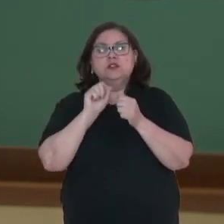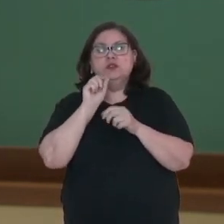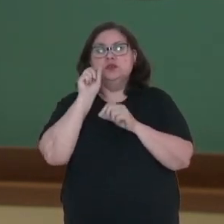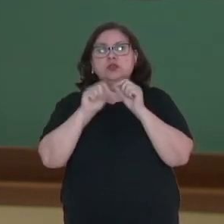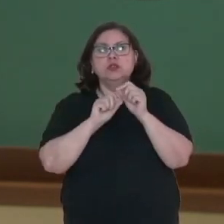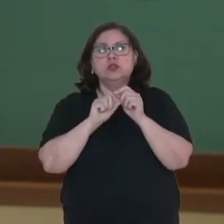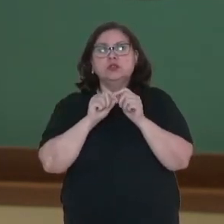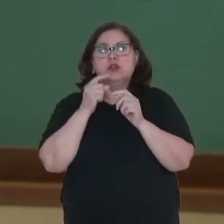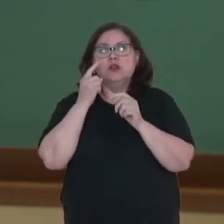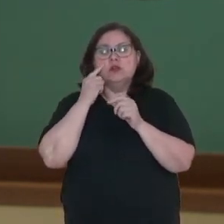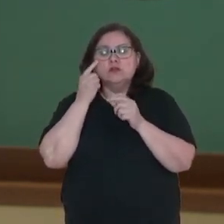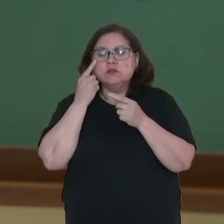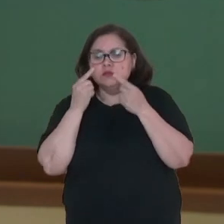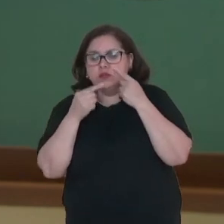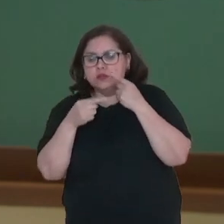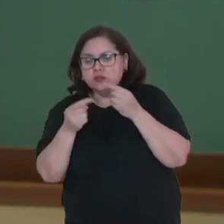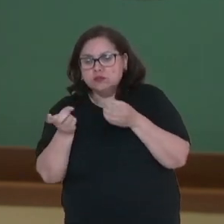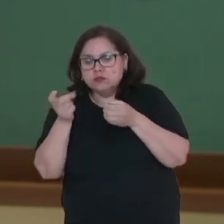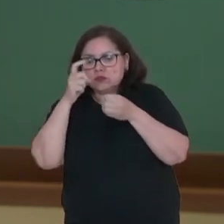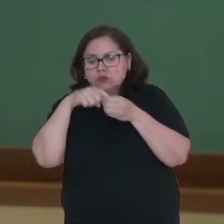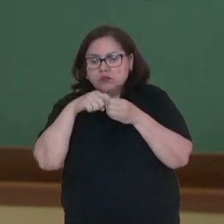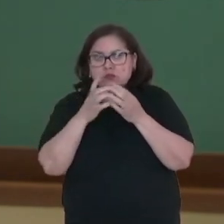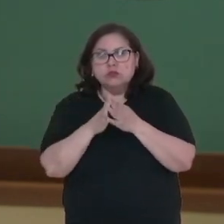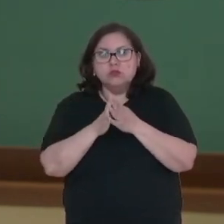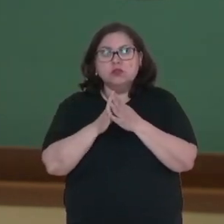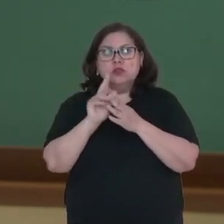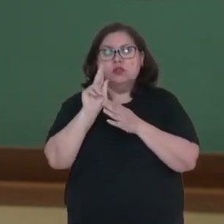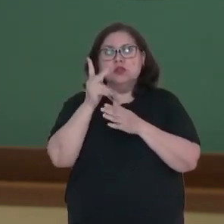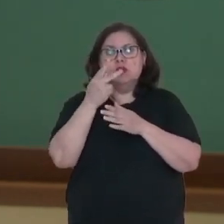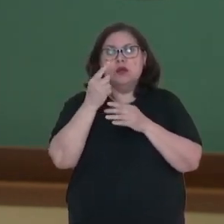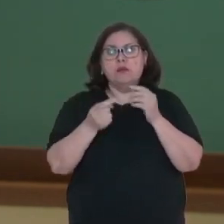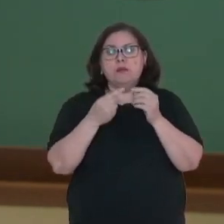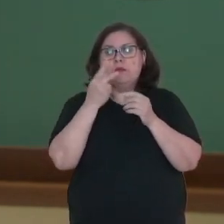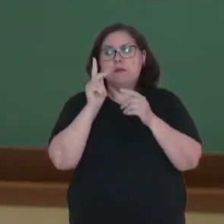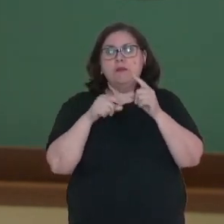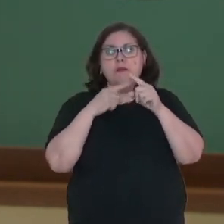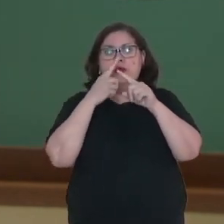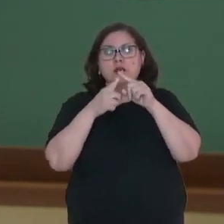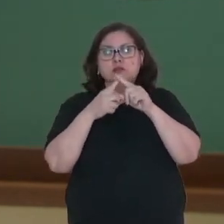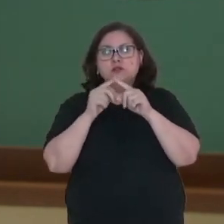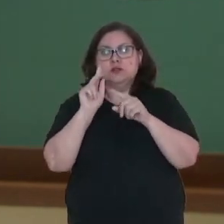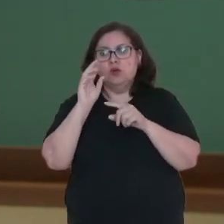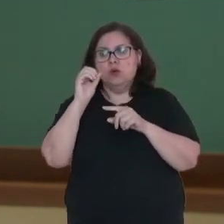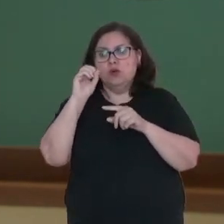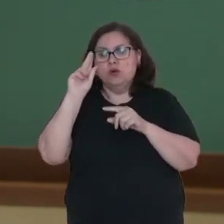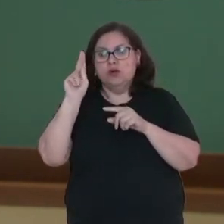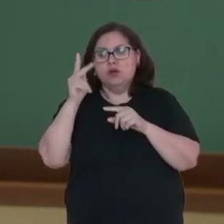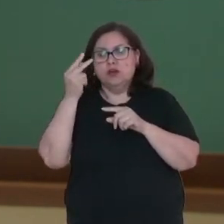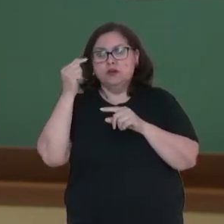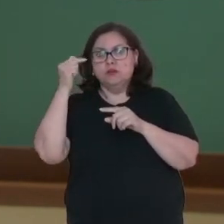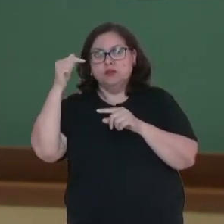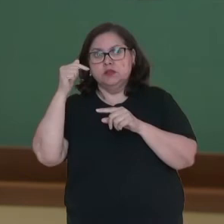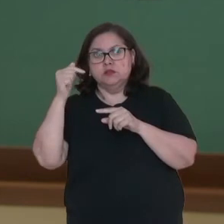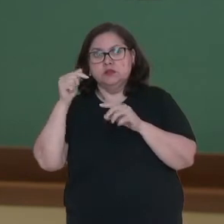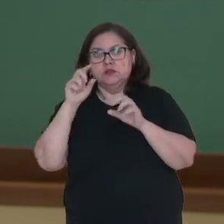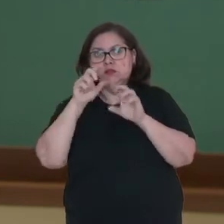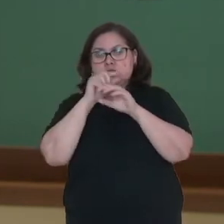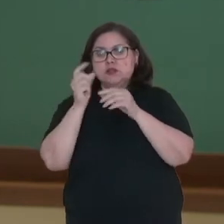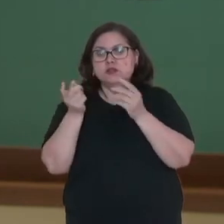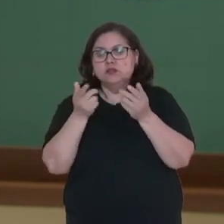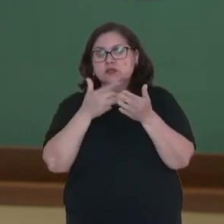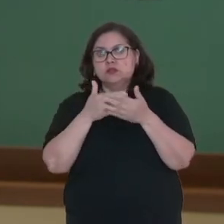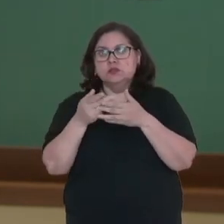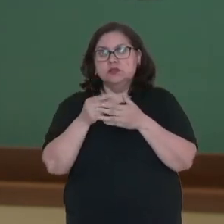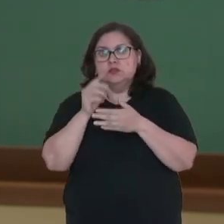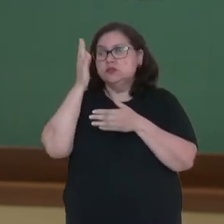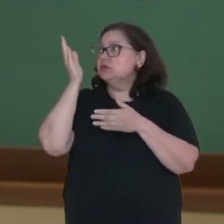Ó, analise a concentração de íons H+, íons OH- nas substâncias